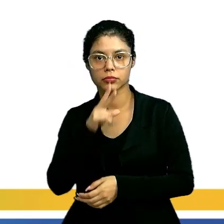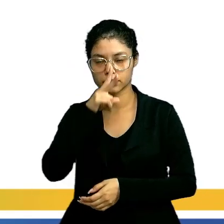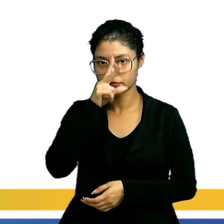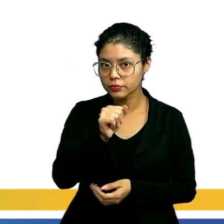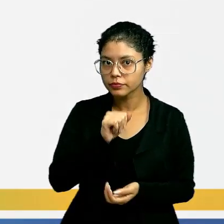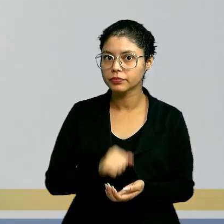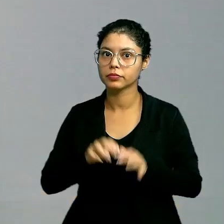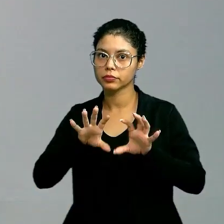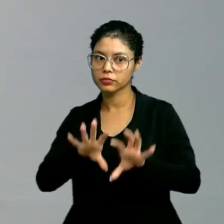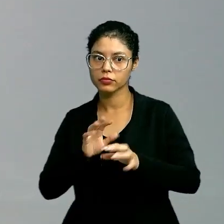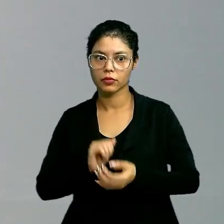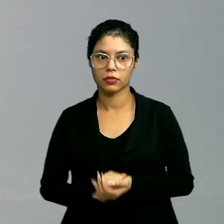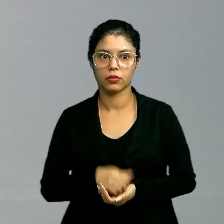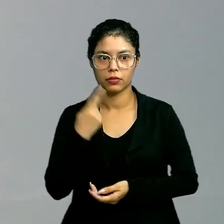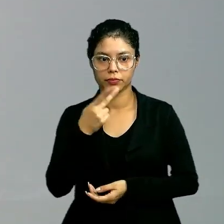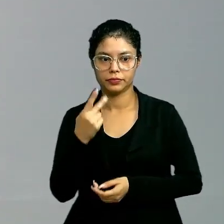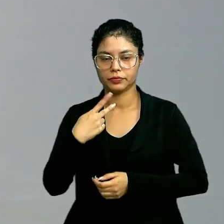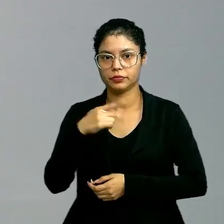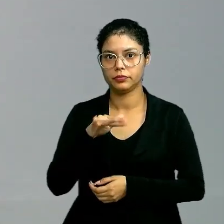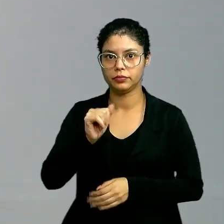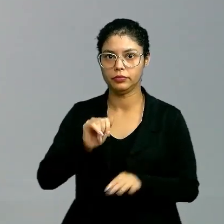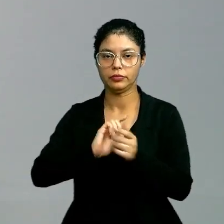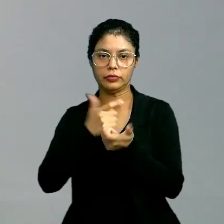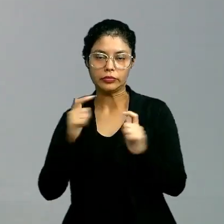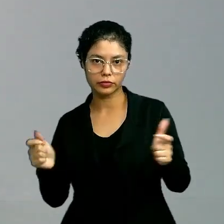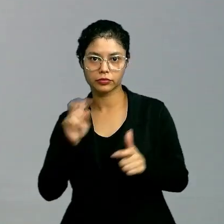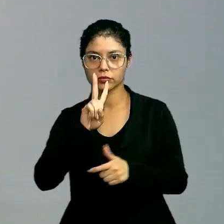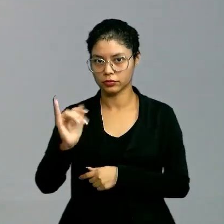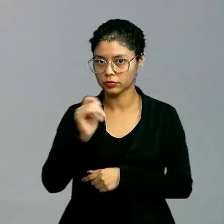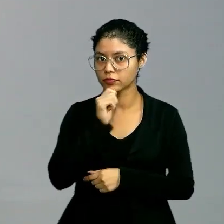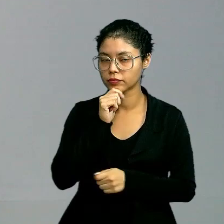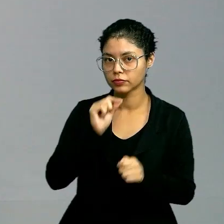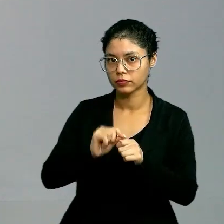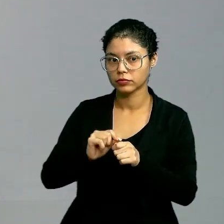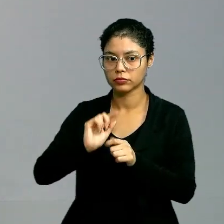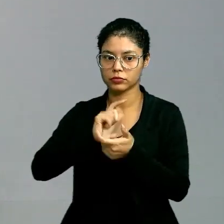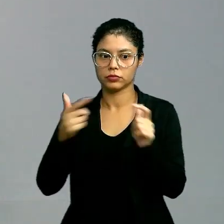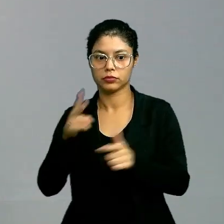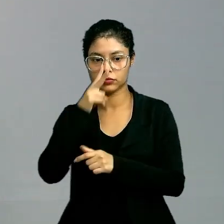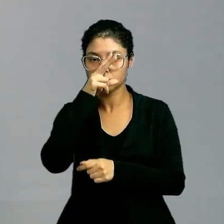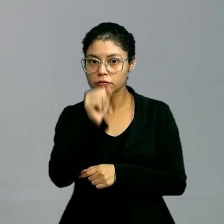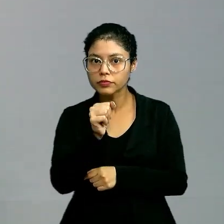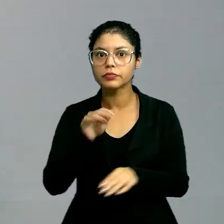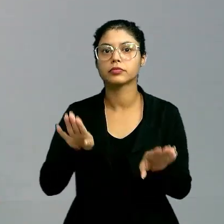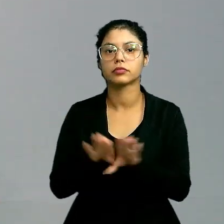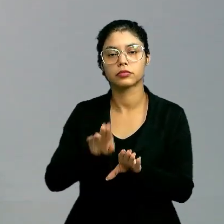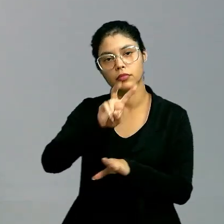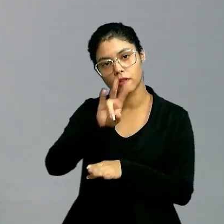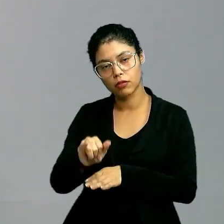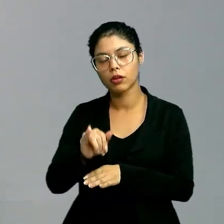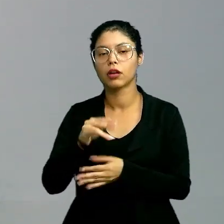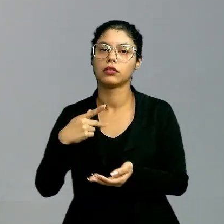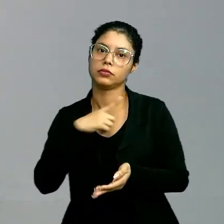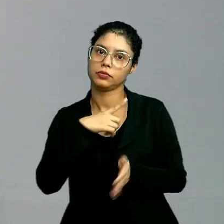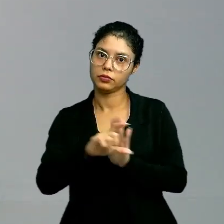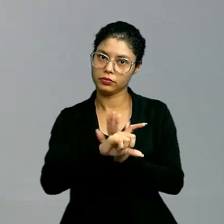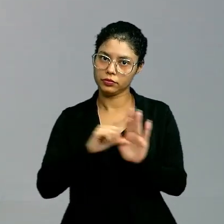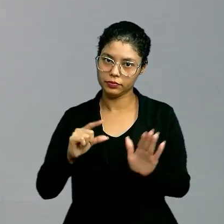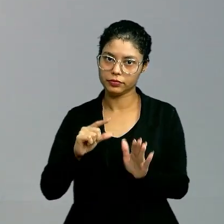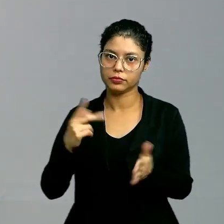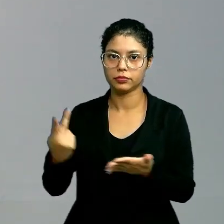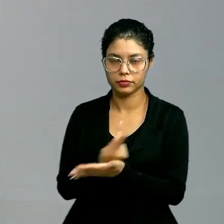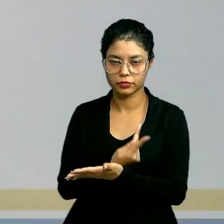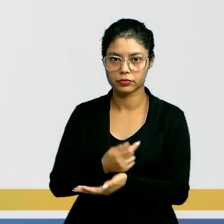força. Então, dizer que pneus mais largos ele vai fazer com que haja maior força de atrito, esse é o enunciado que está